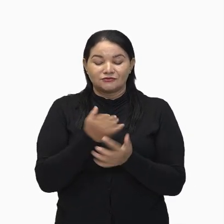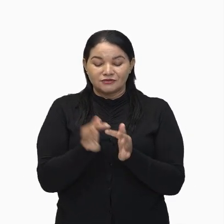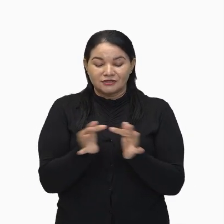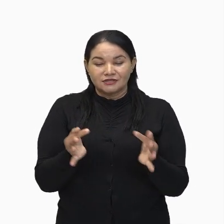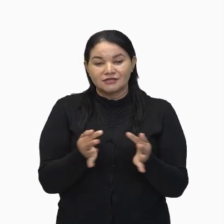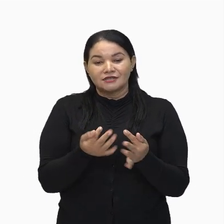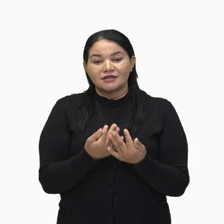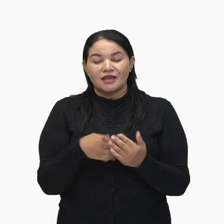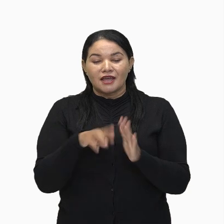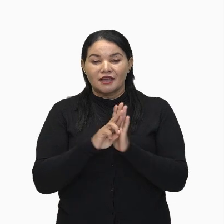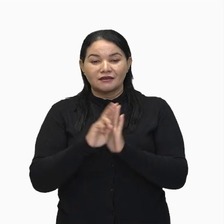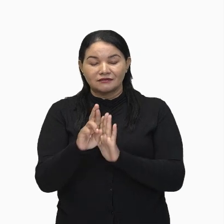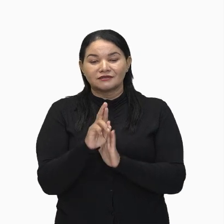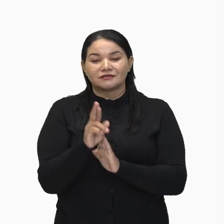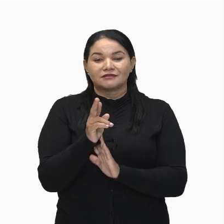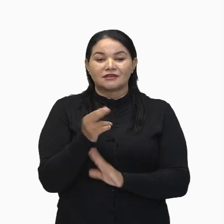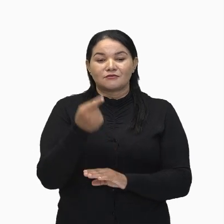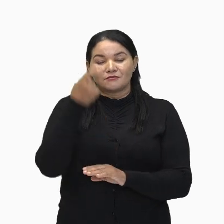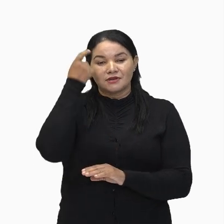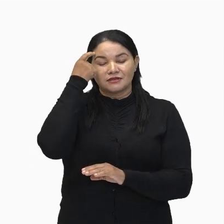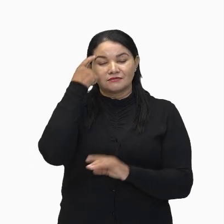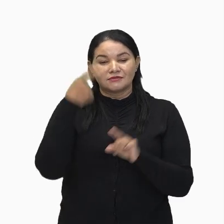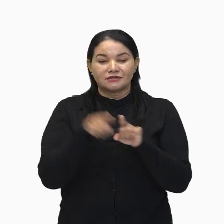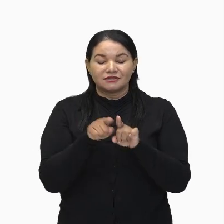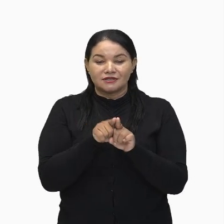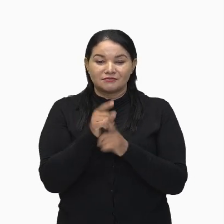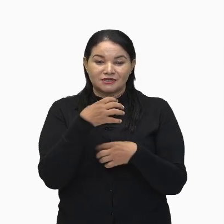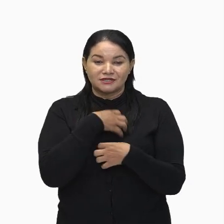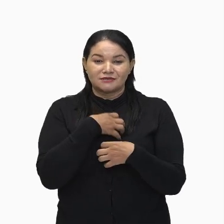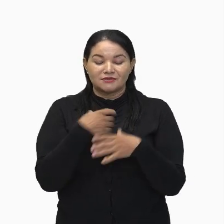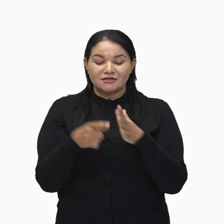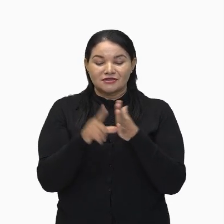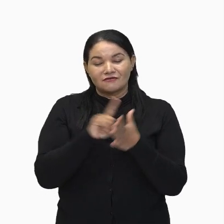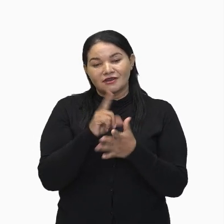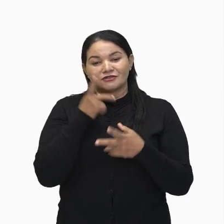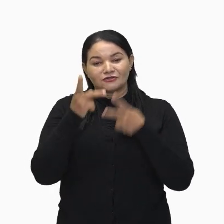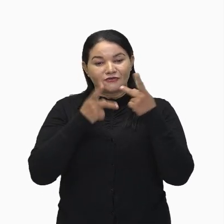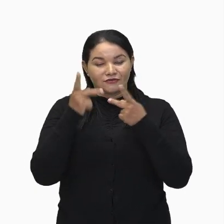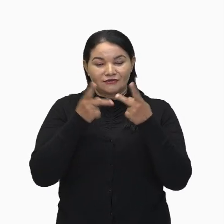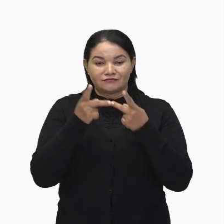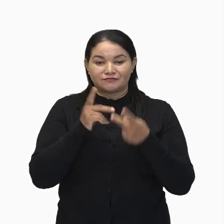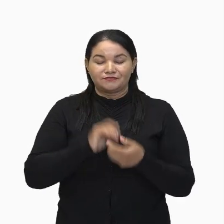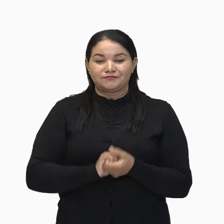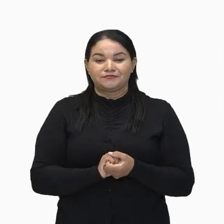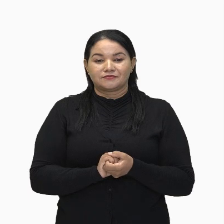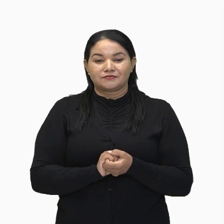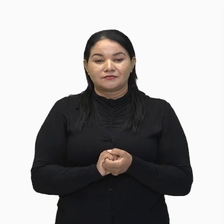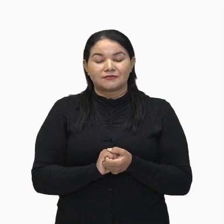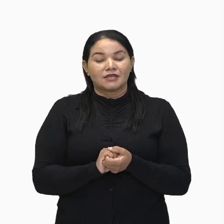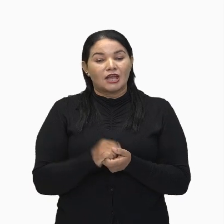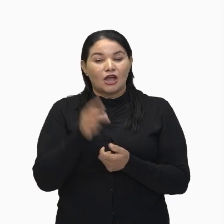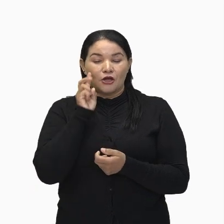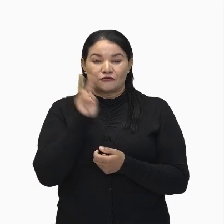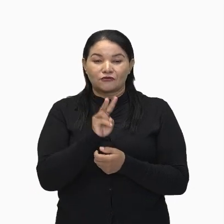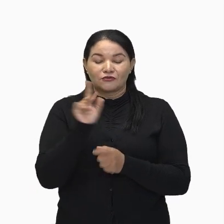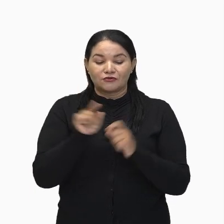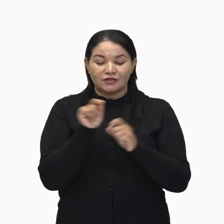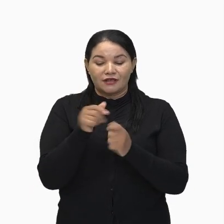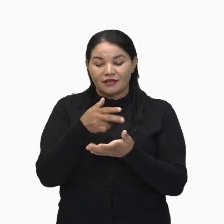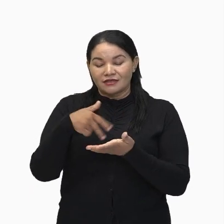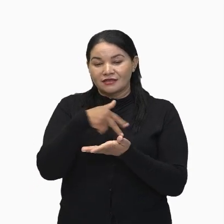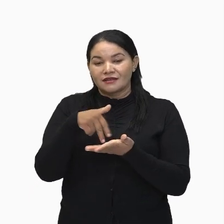representar os pensamentos e sentimentos, mesmo antes da fala. Assim, podemos ver que a dança auxiliou